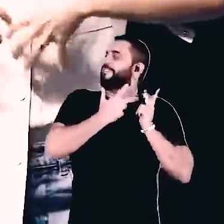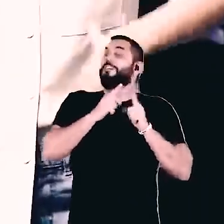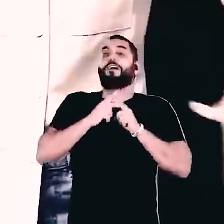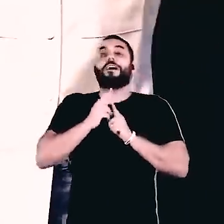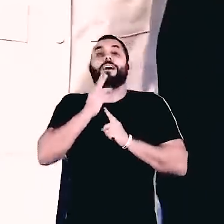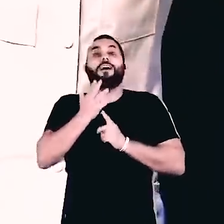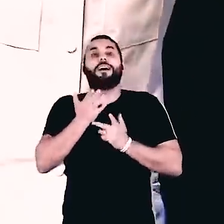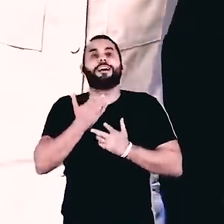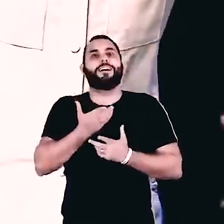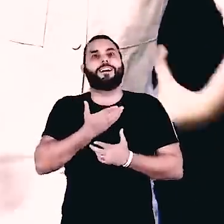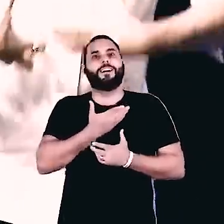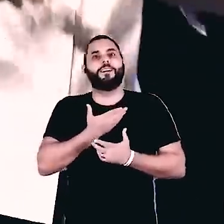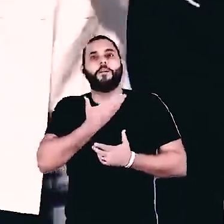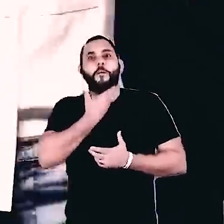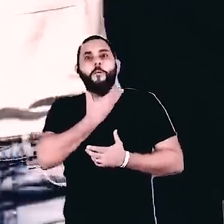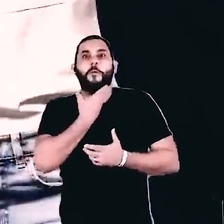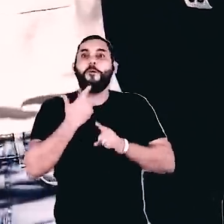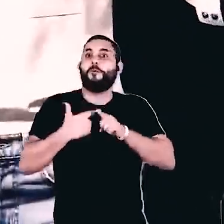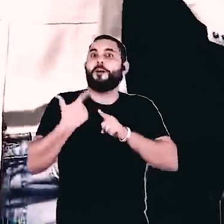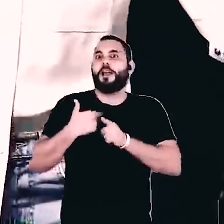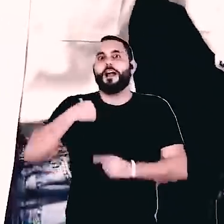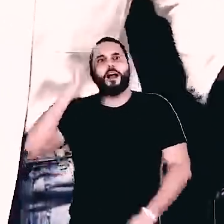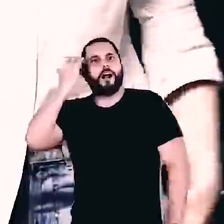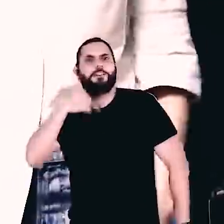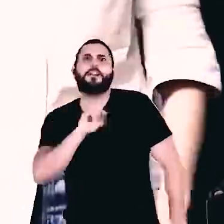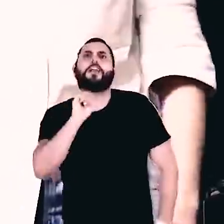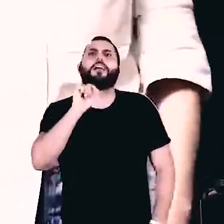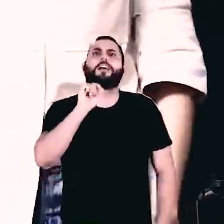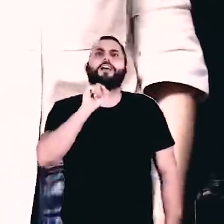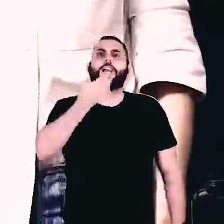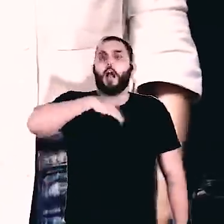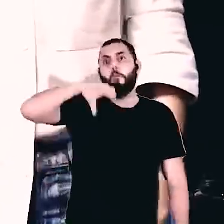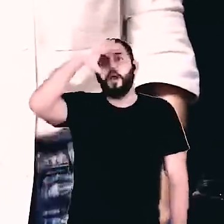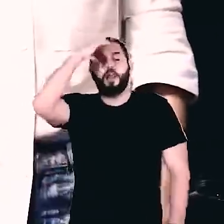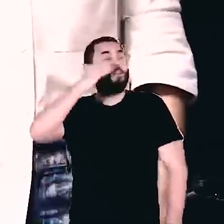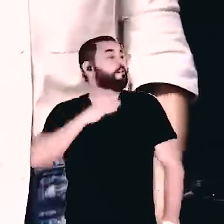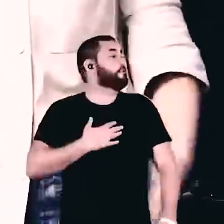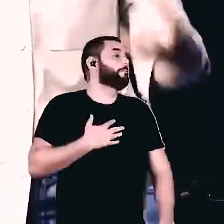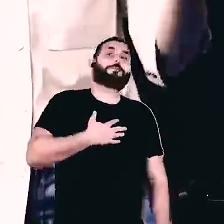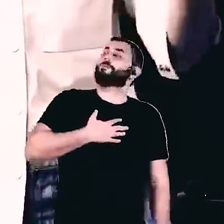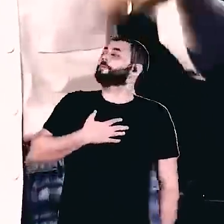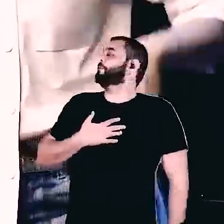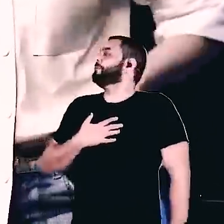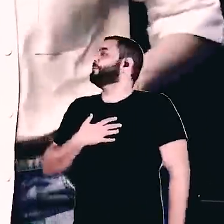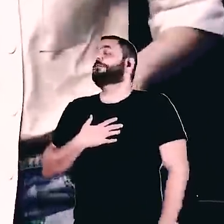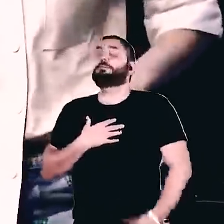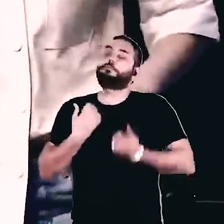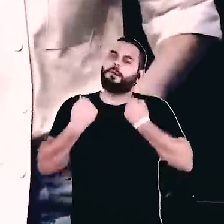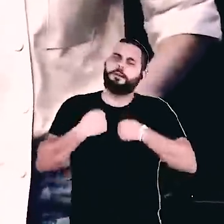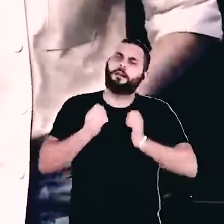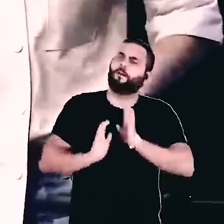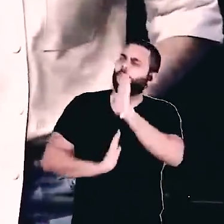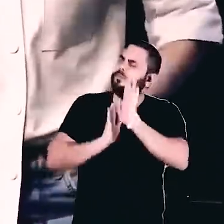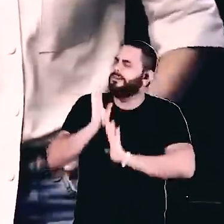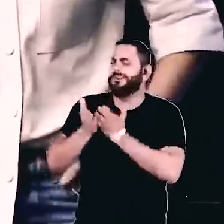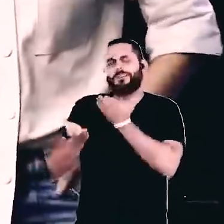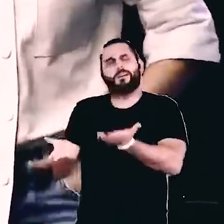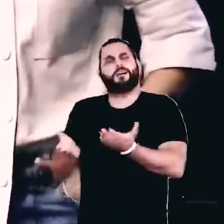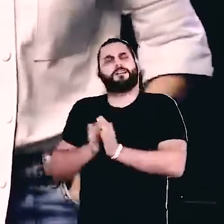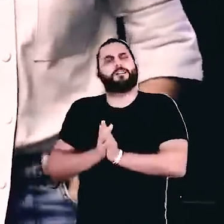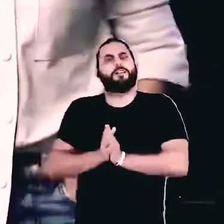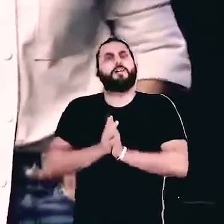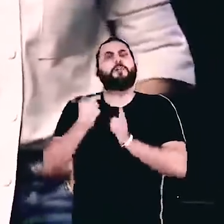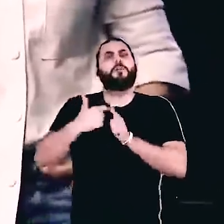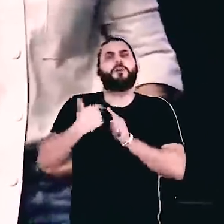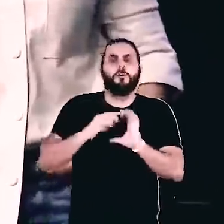pessoa que ela se acha o rei e ela se acha o máximo. Nós precisamos ter muito cuidado, gente, porque o mundo está cheio de